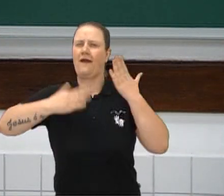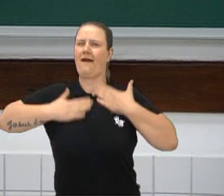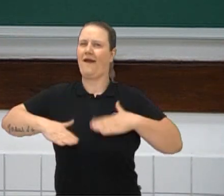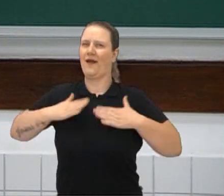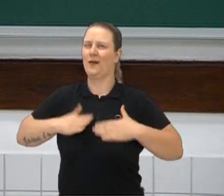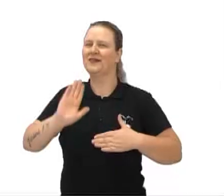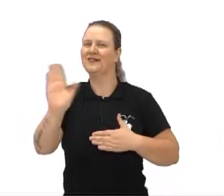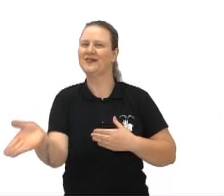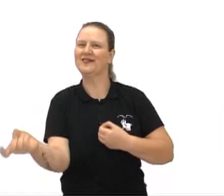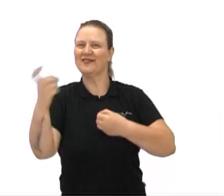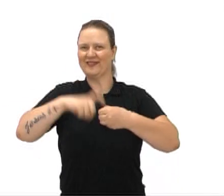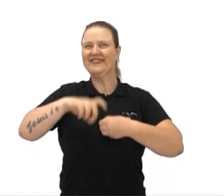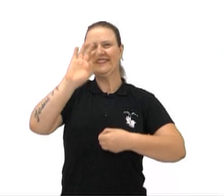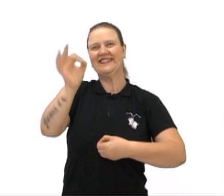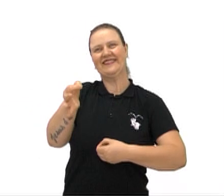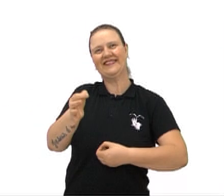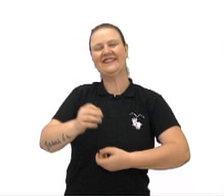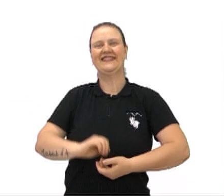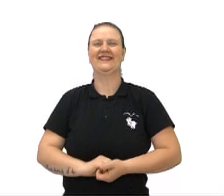volta para corrigir.